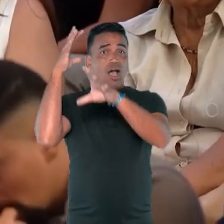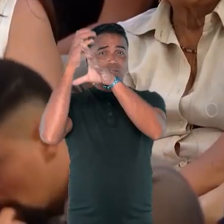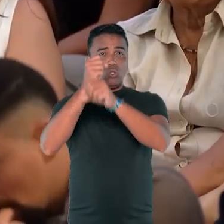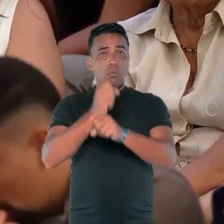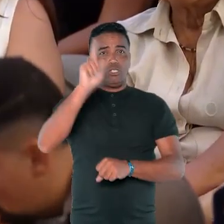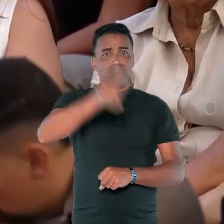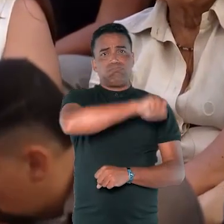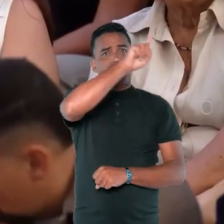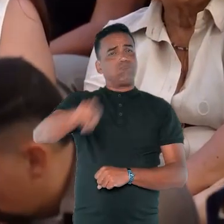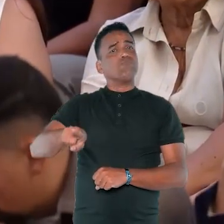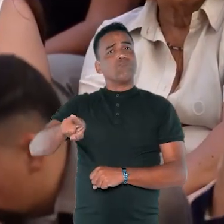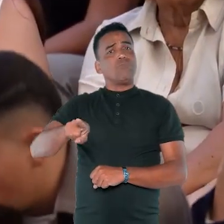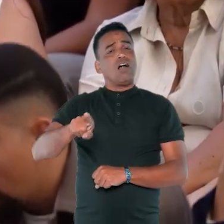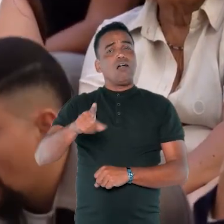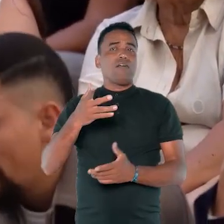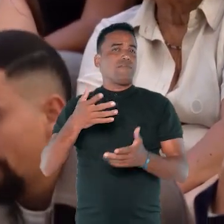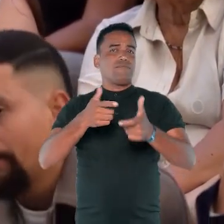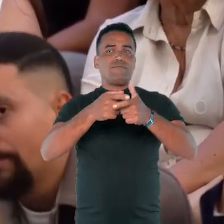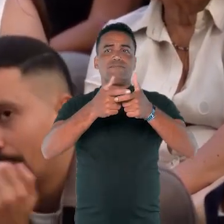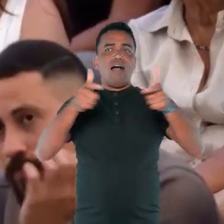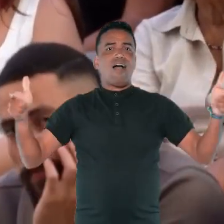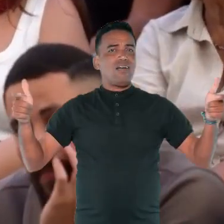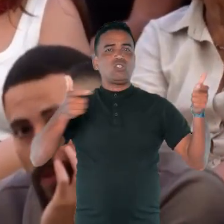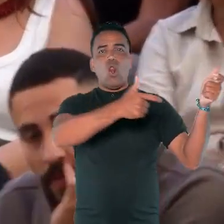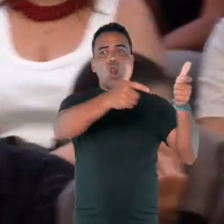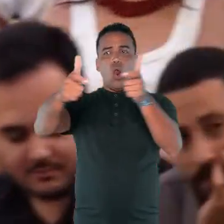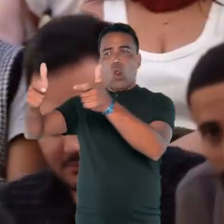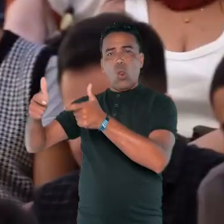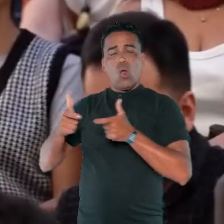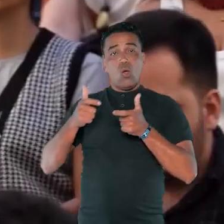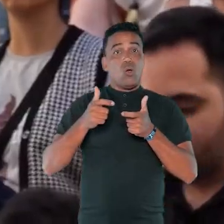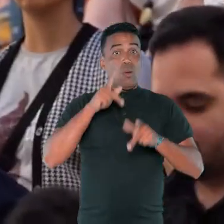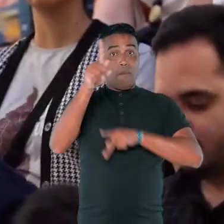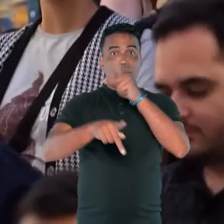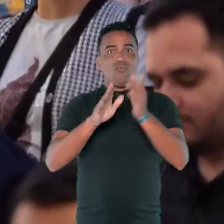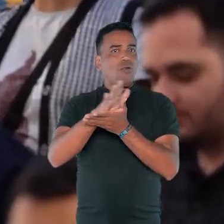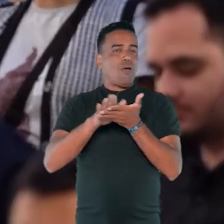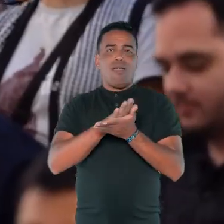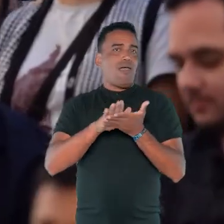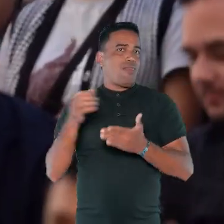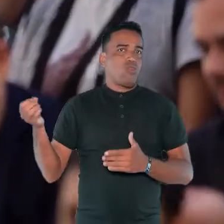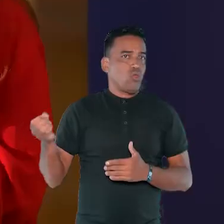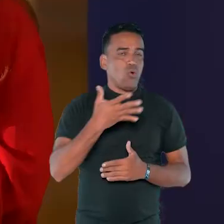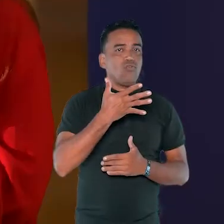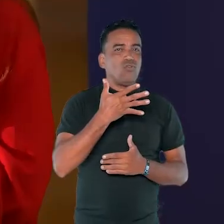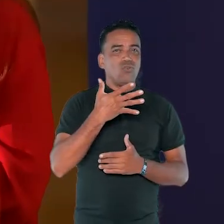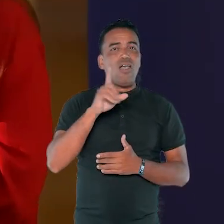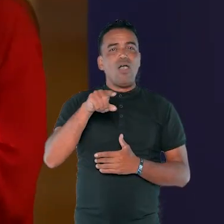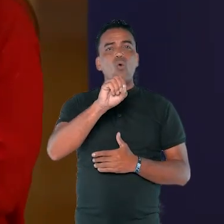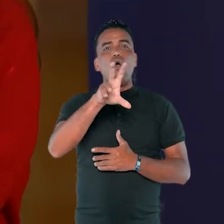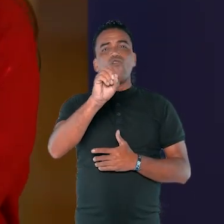censuras redondas e quilômetros quadrados de aventura, e o povo não é nada novo, é um ovo que